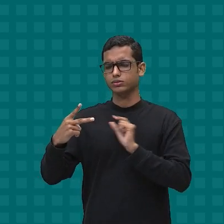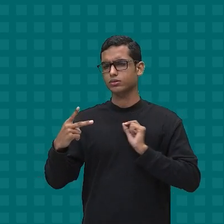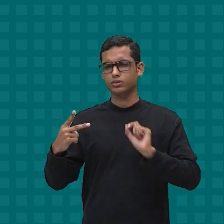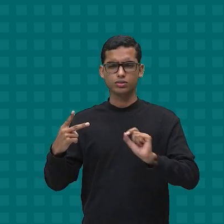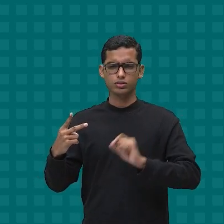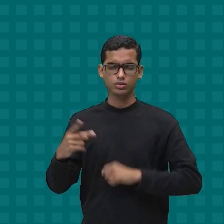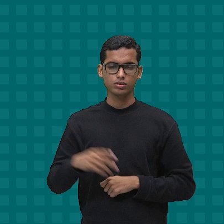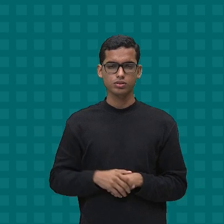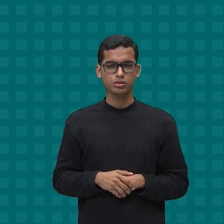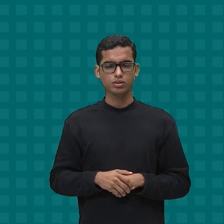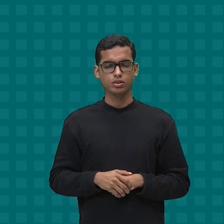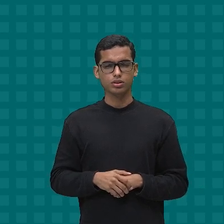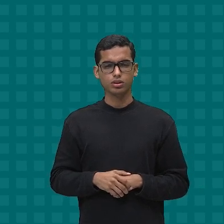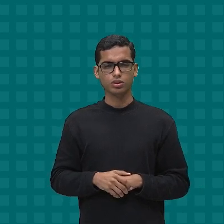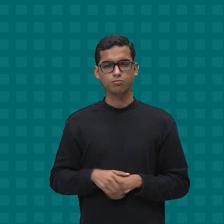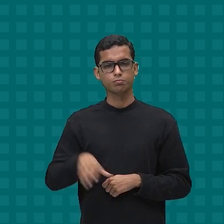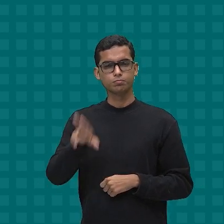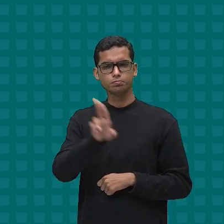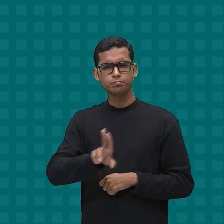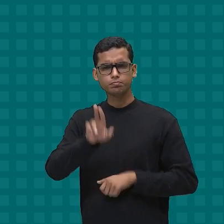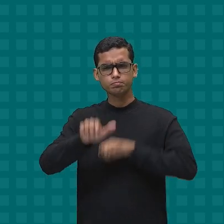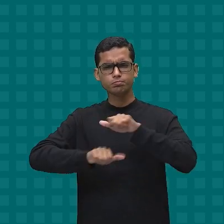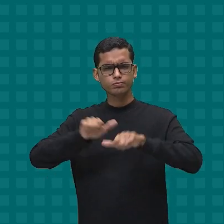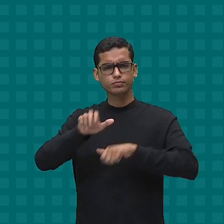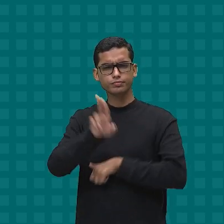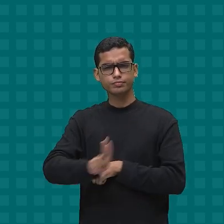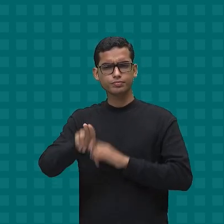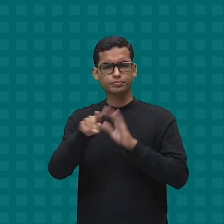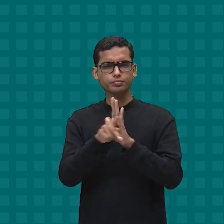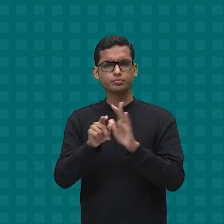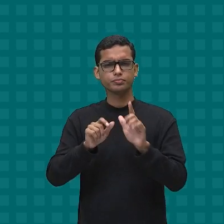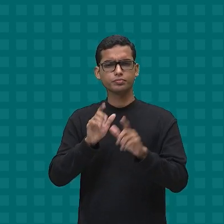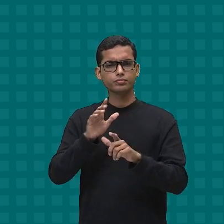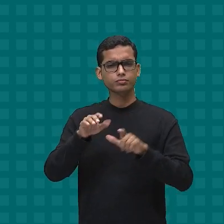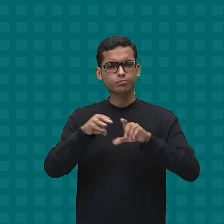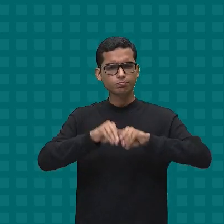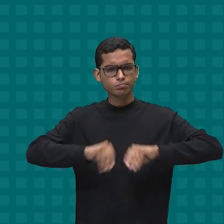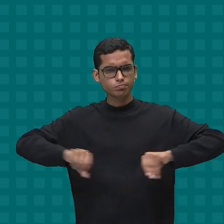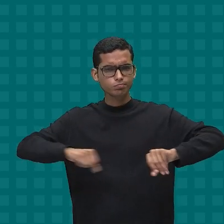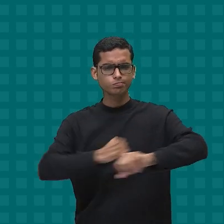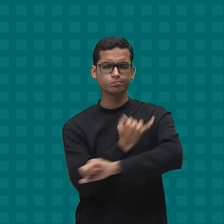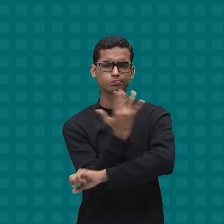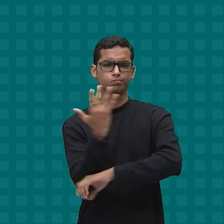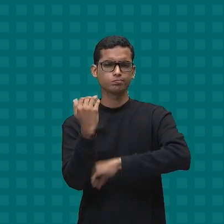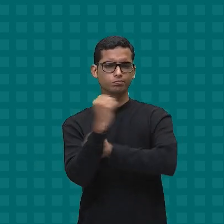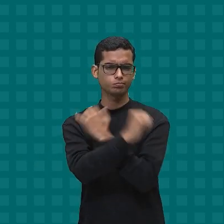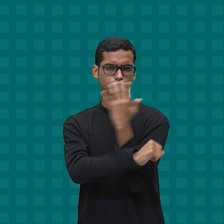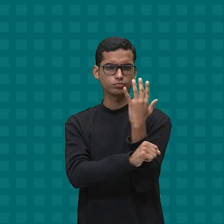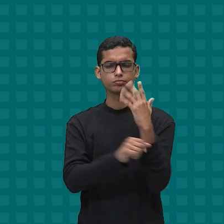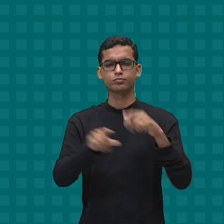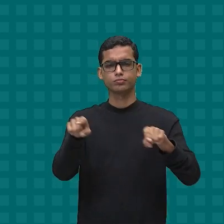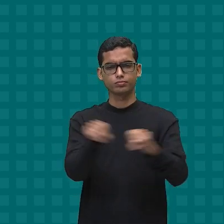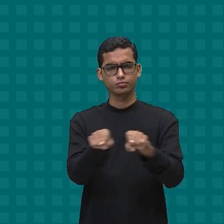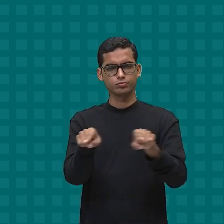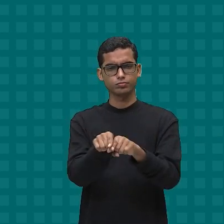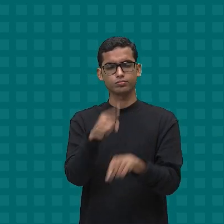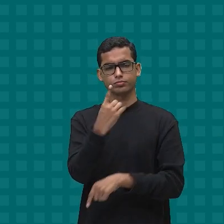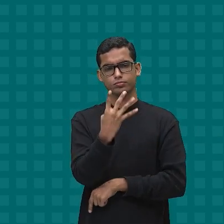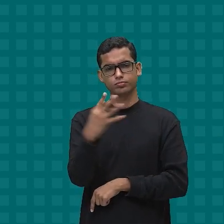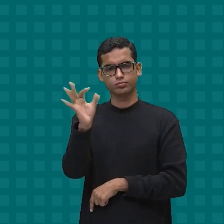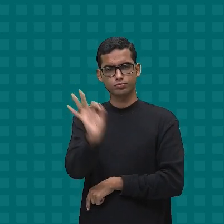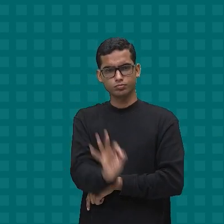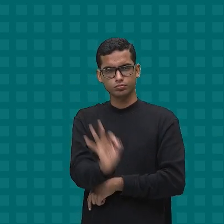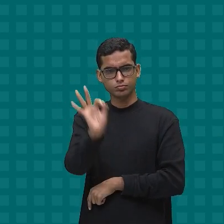a mudança no uso da terra e da floresta. Continua aí também, né, com 14%